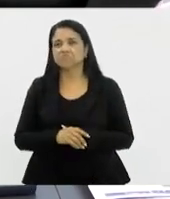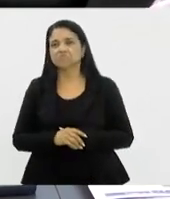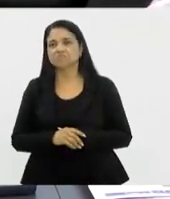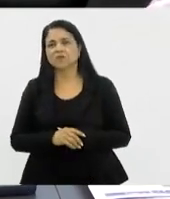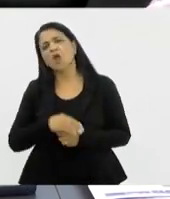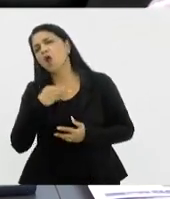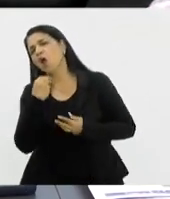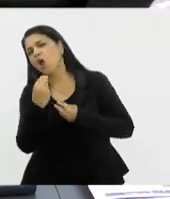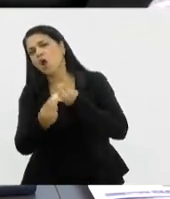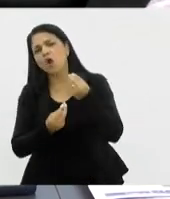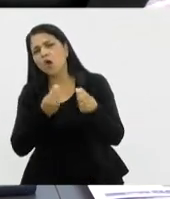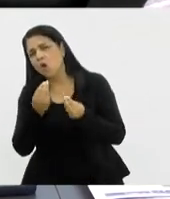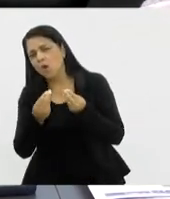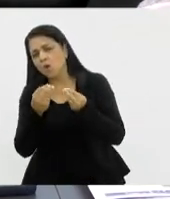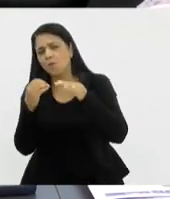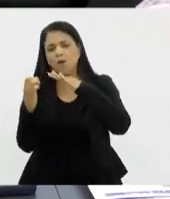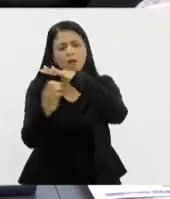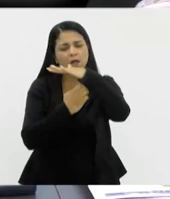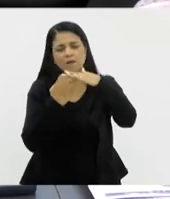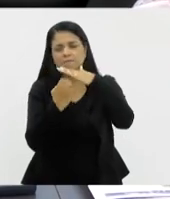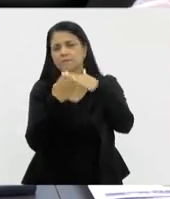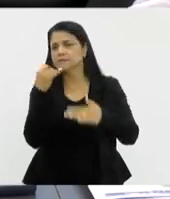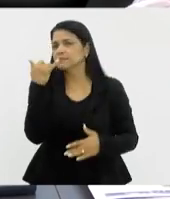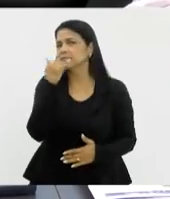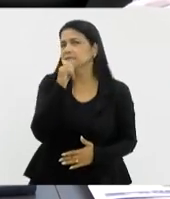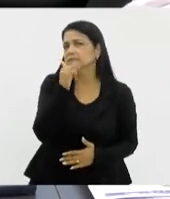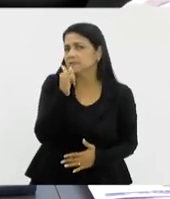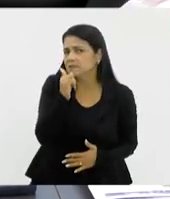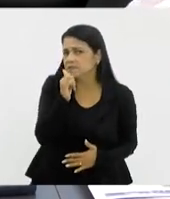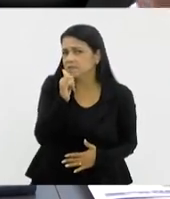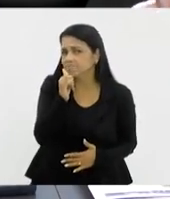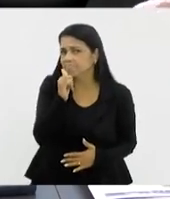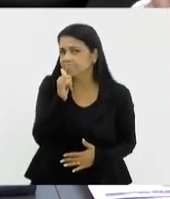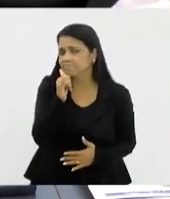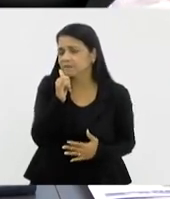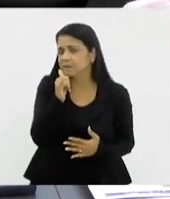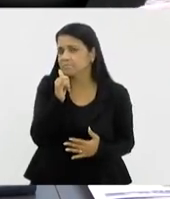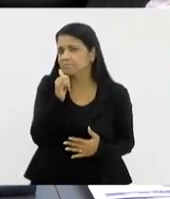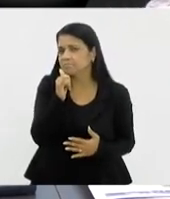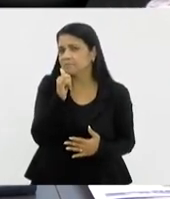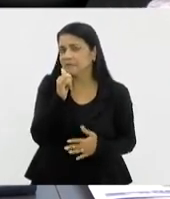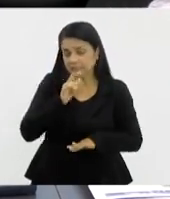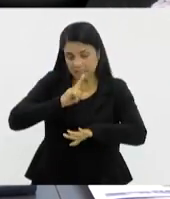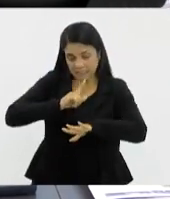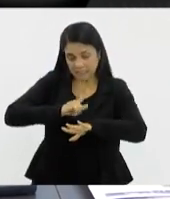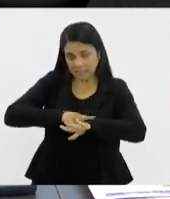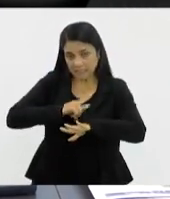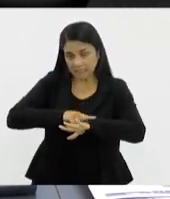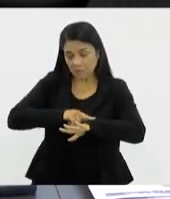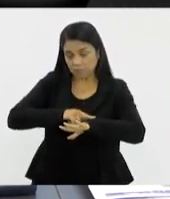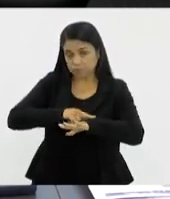Como é que a concessionária de energia vai disponibilizar em tempo real